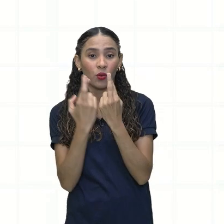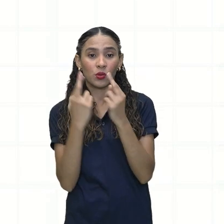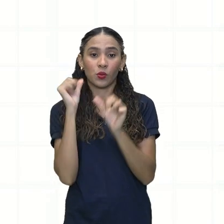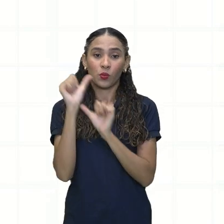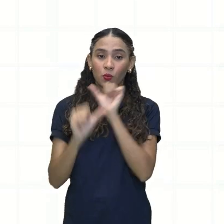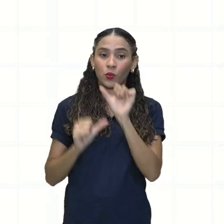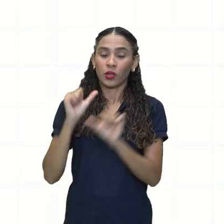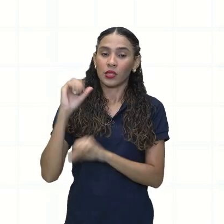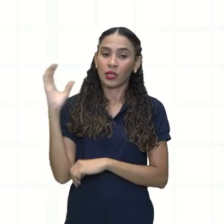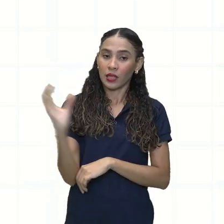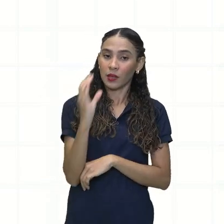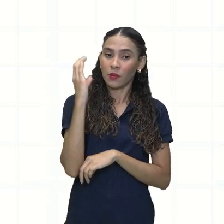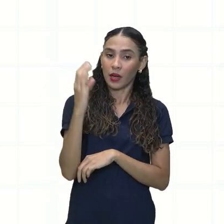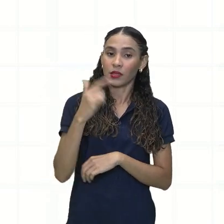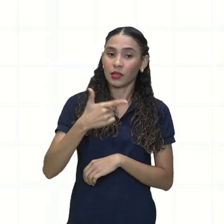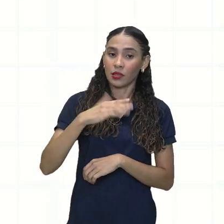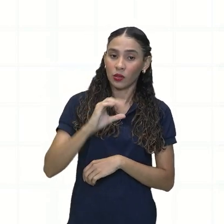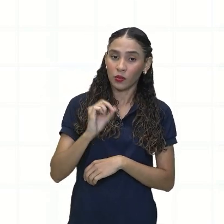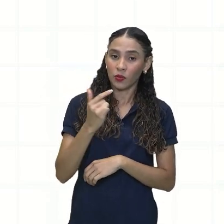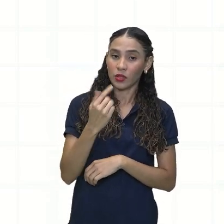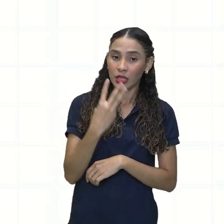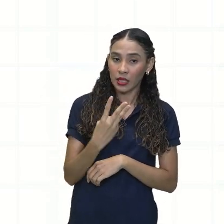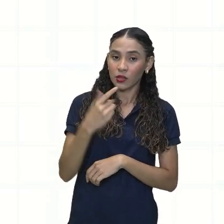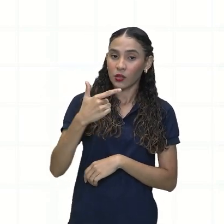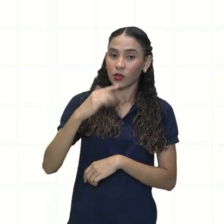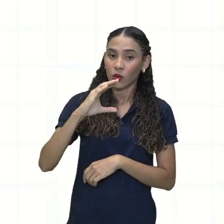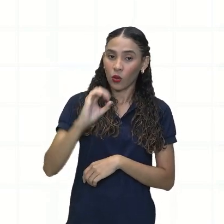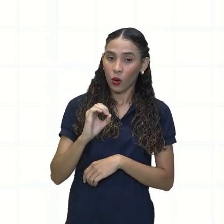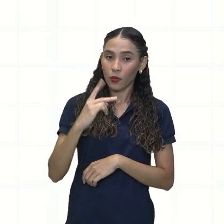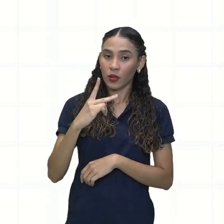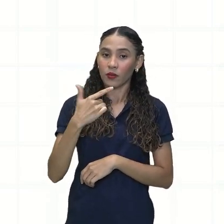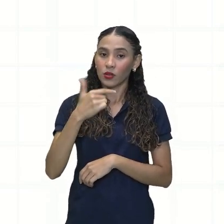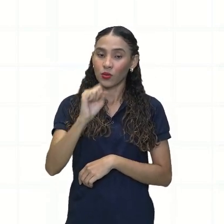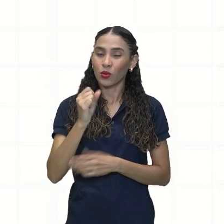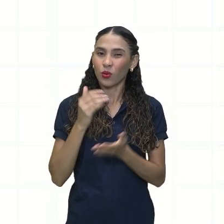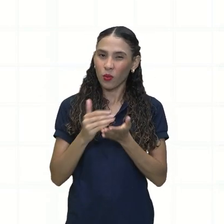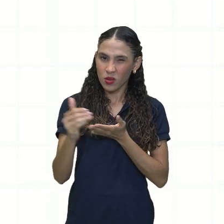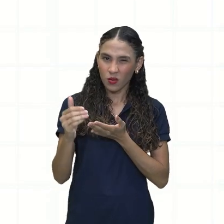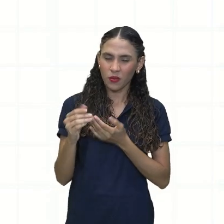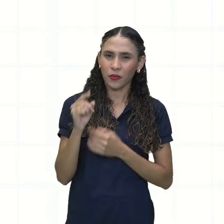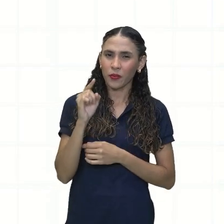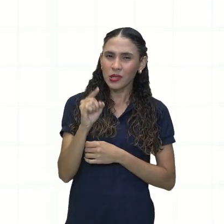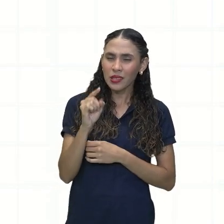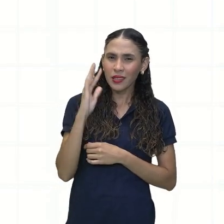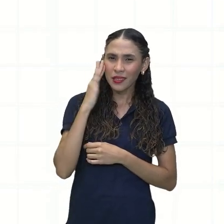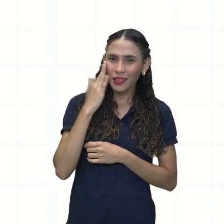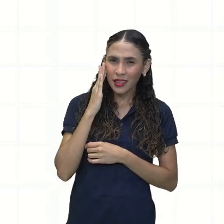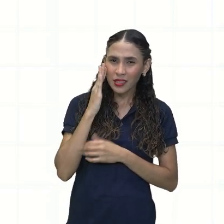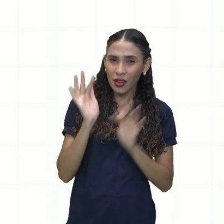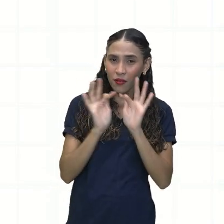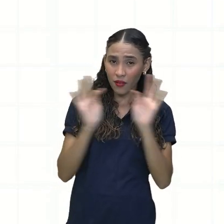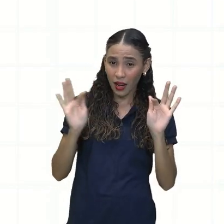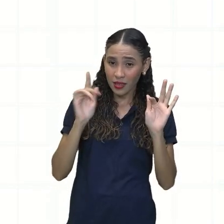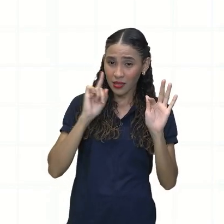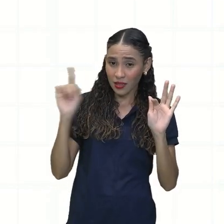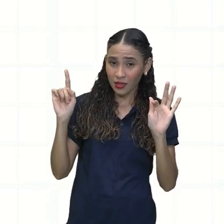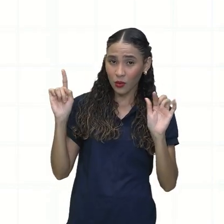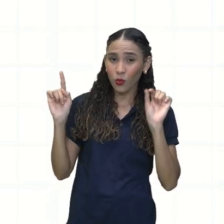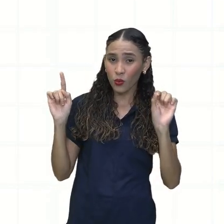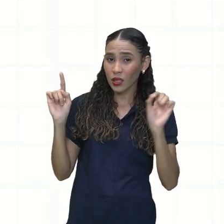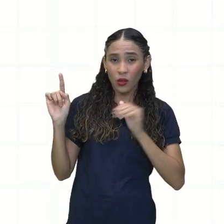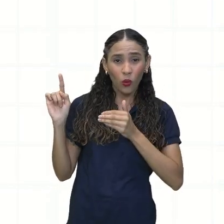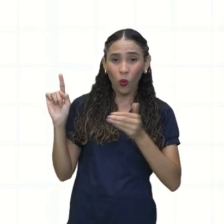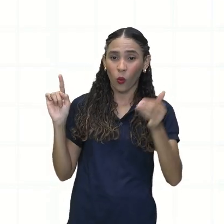Mudanças Climáticas de 2023, COP28 começou. Você entenderia o que foi que começou?